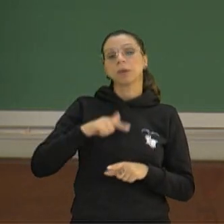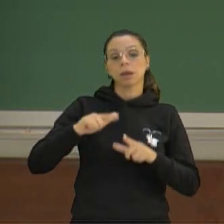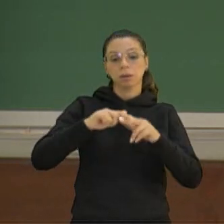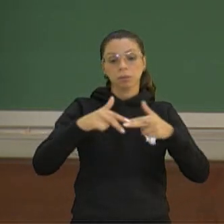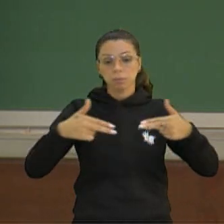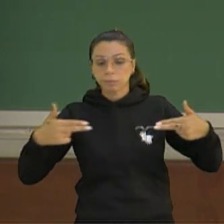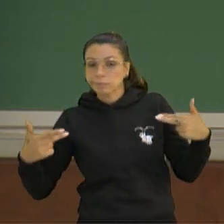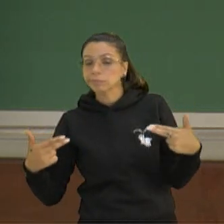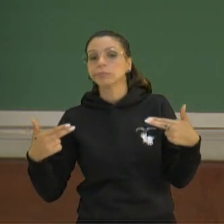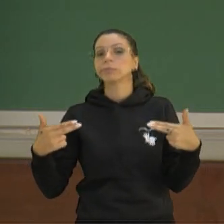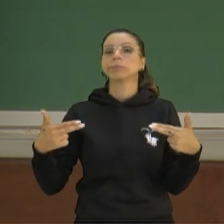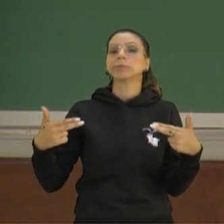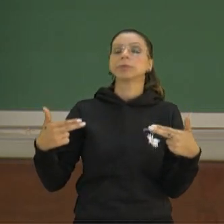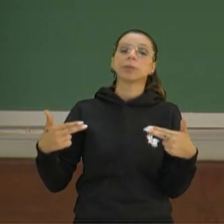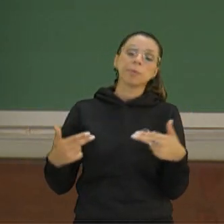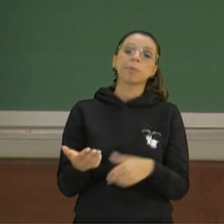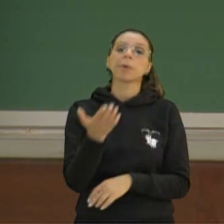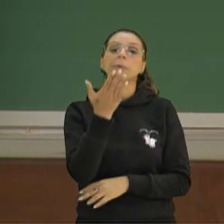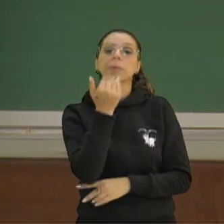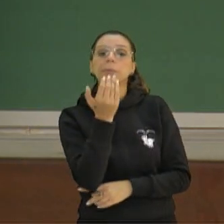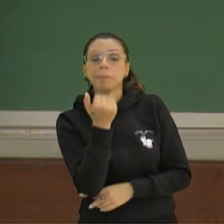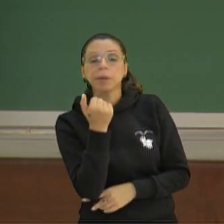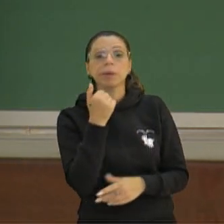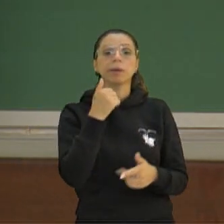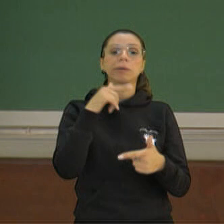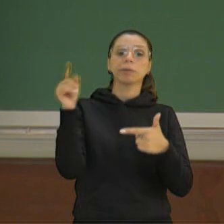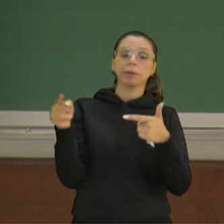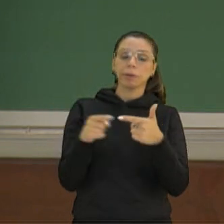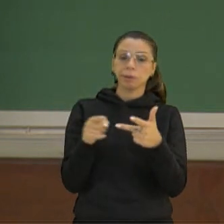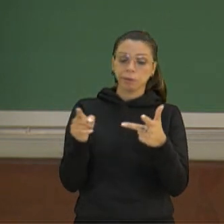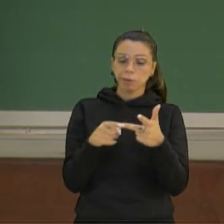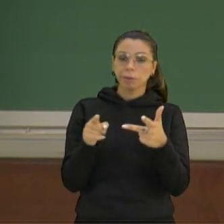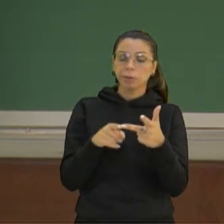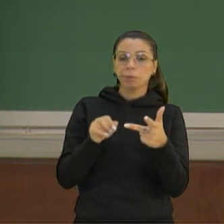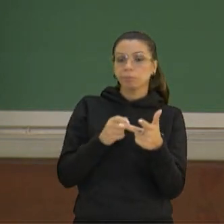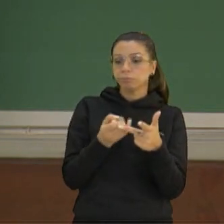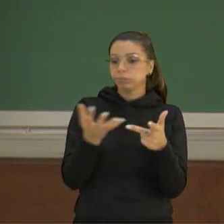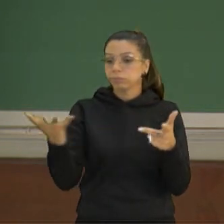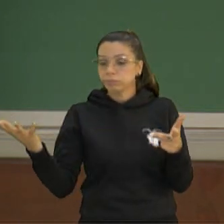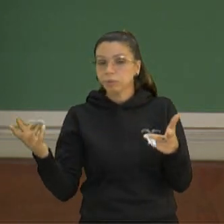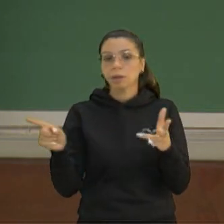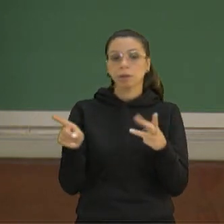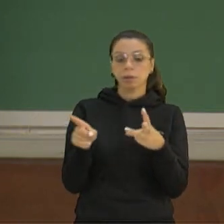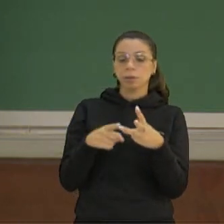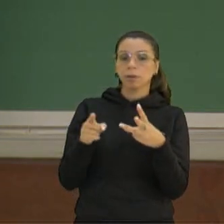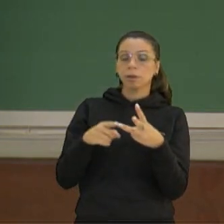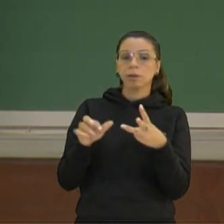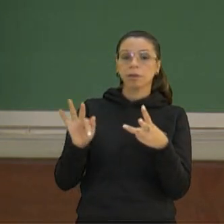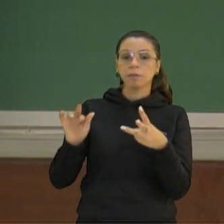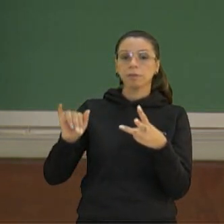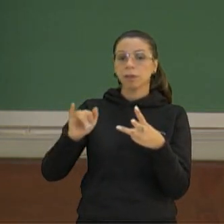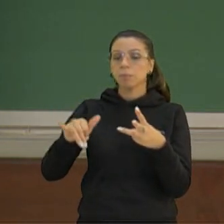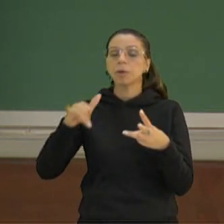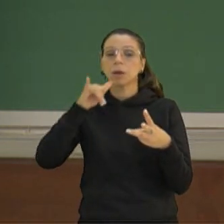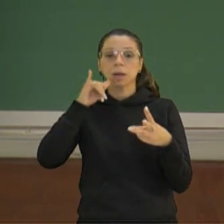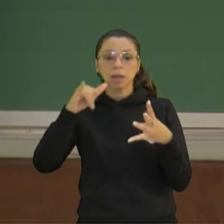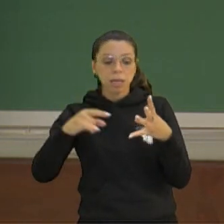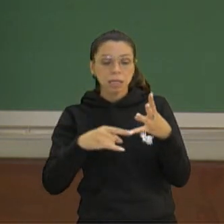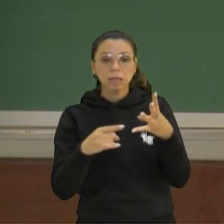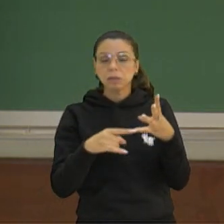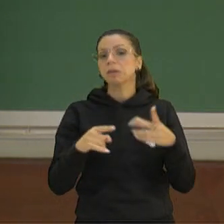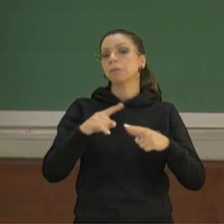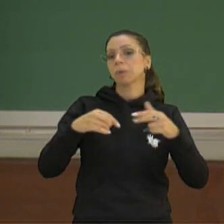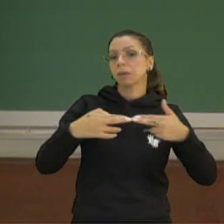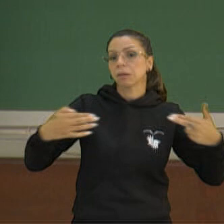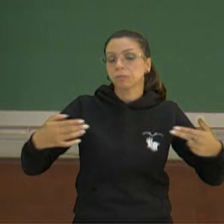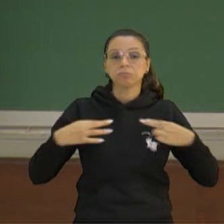na terra para sua alimentação, fornecimento de gêneros para a produção de fibras, energia, matéria-prima